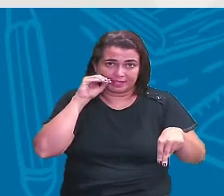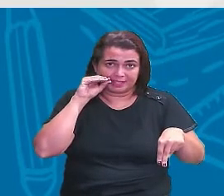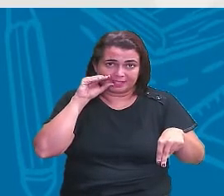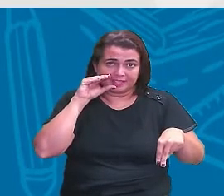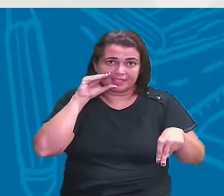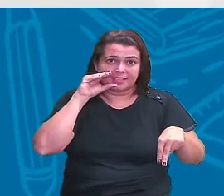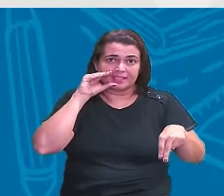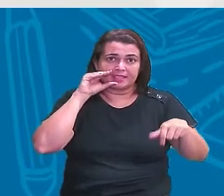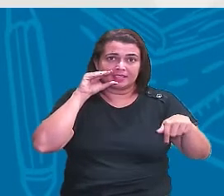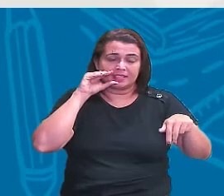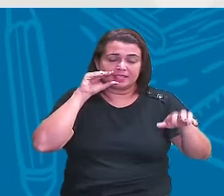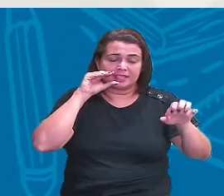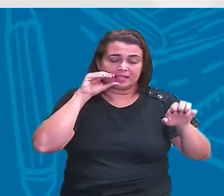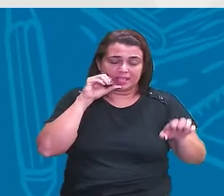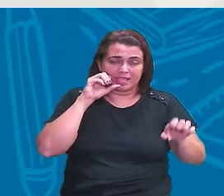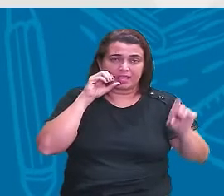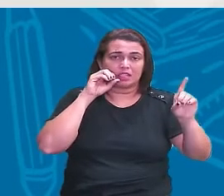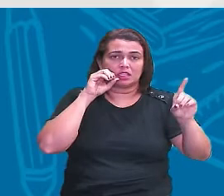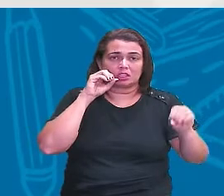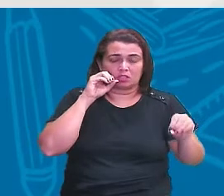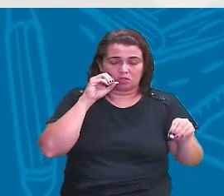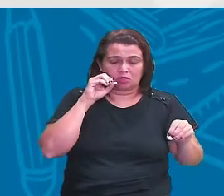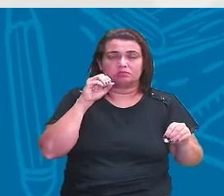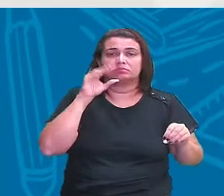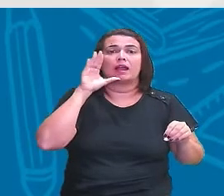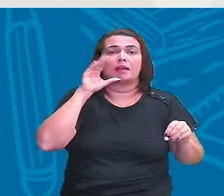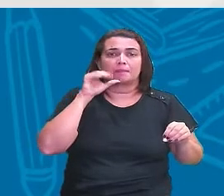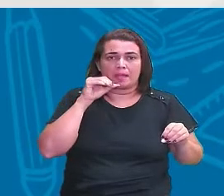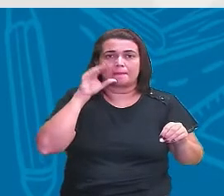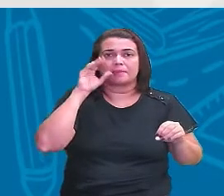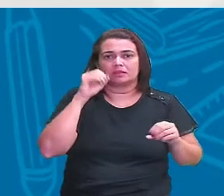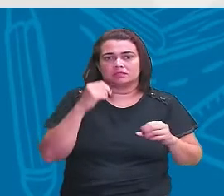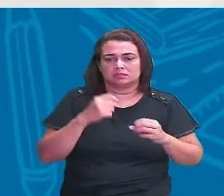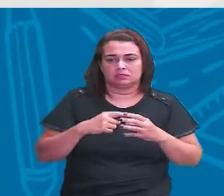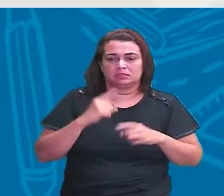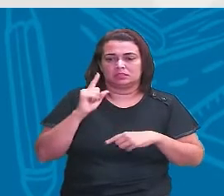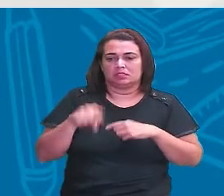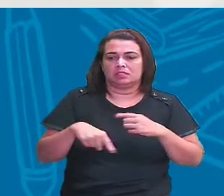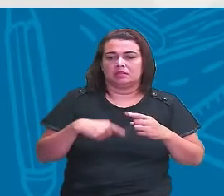tá? Temos aí de azul a palavra martelo.